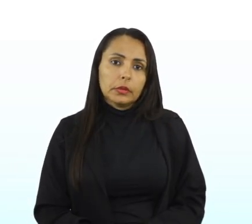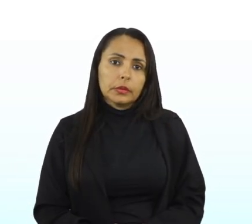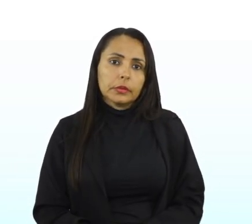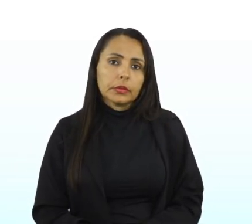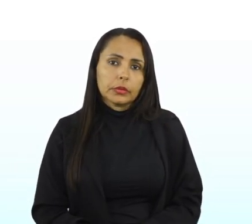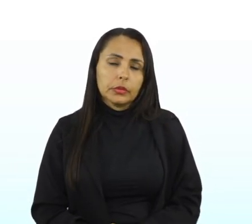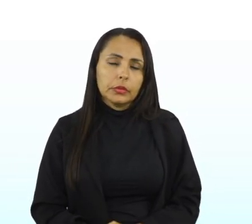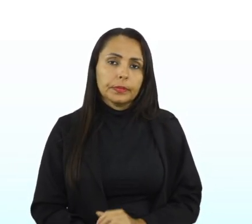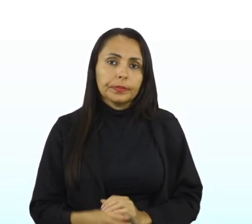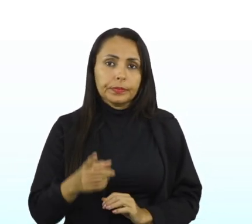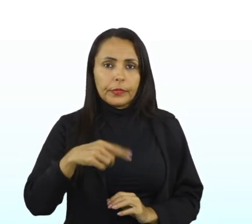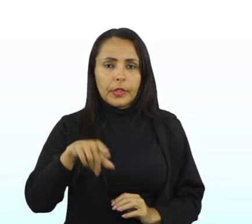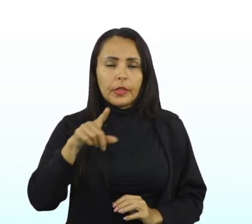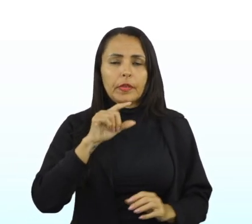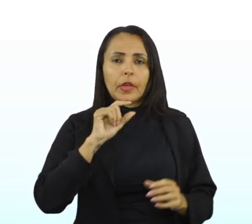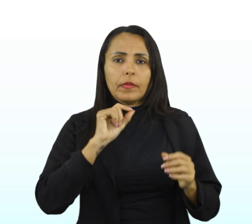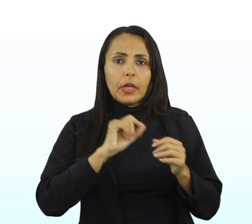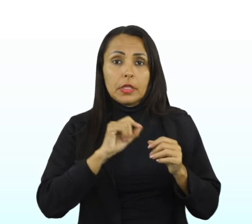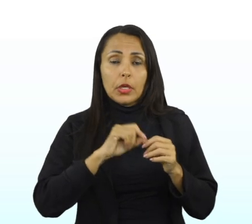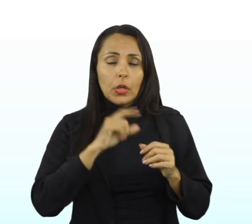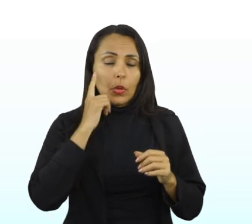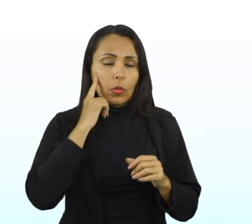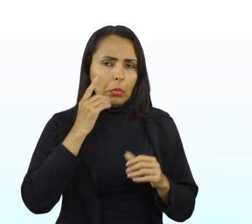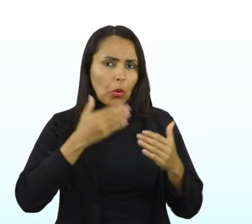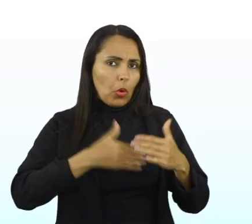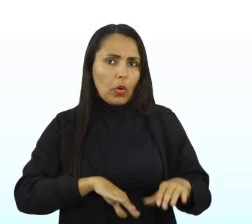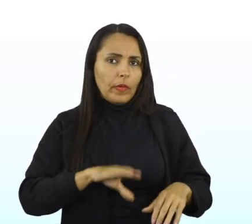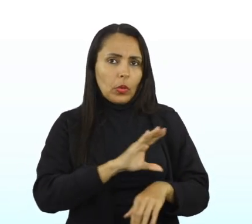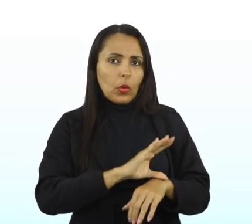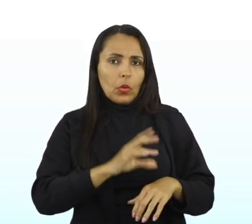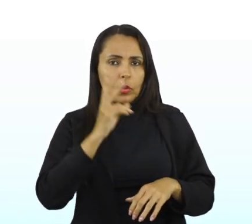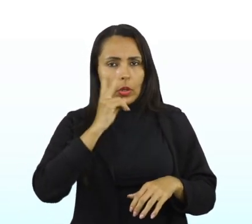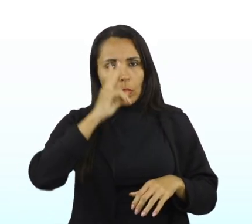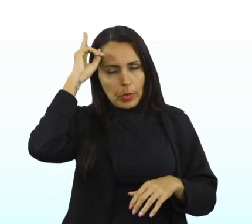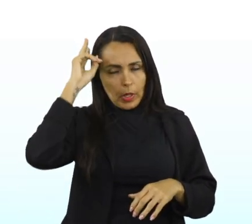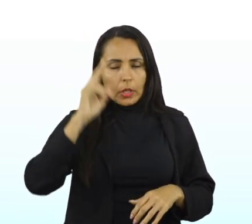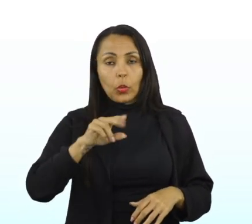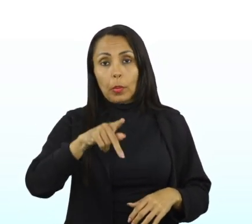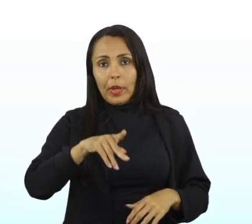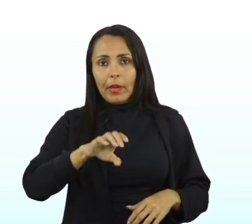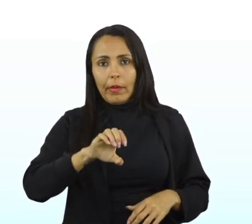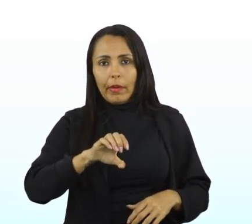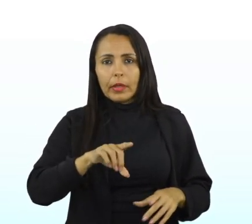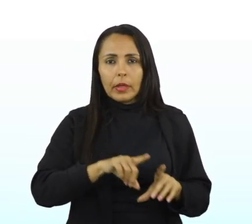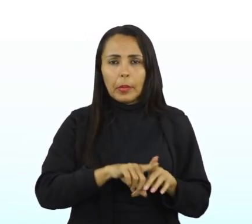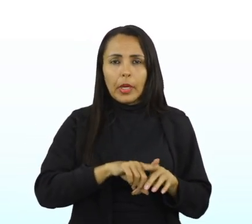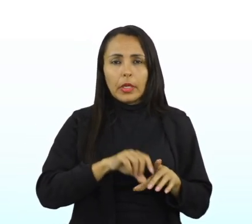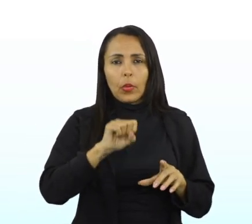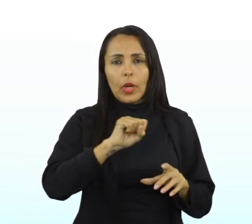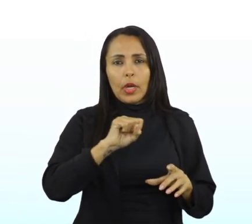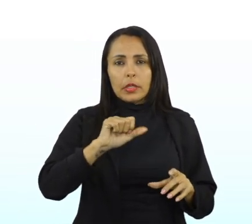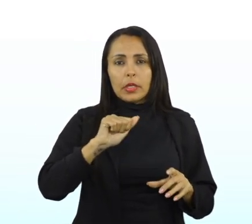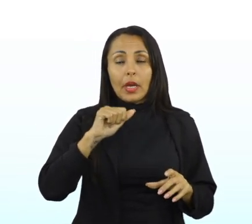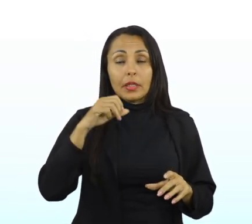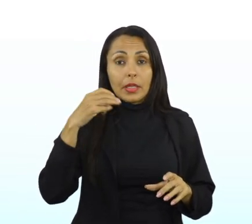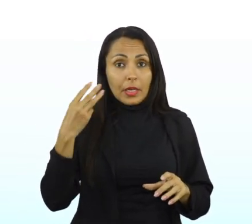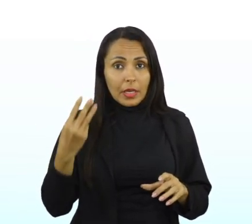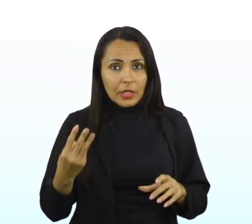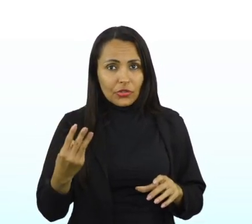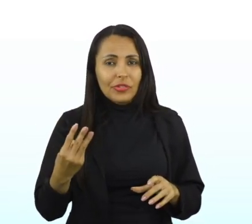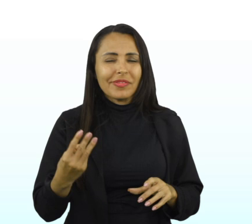Ensino Médio, e você, fera, que vai fazer também um concurso, né? O vestibular da UPE, da Universidade de Pernambuco, o SSA